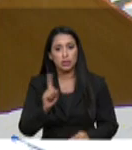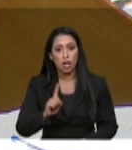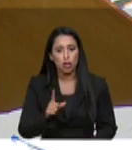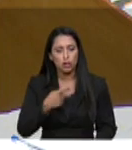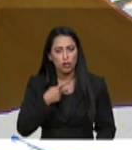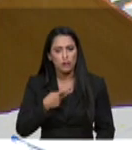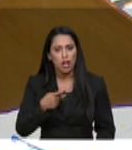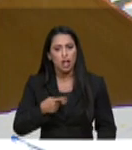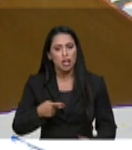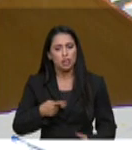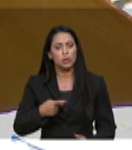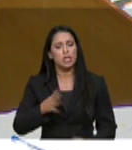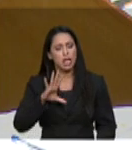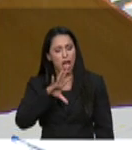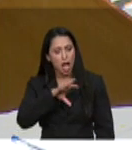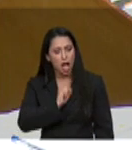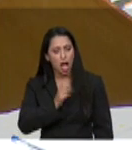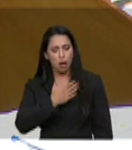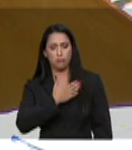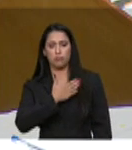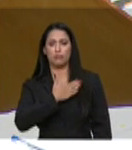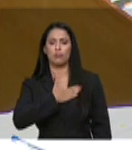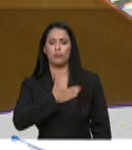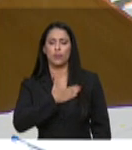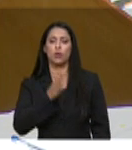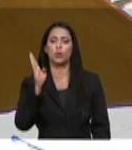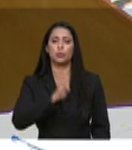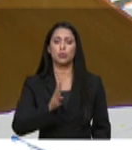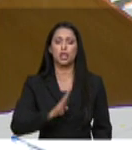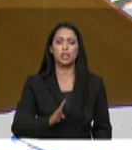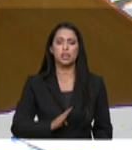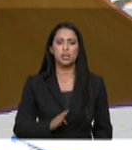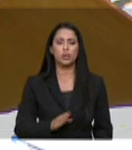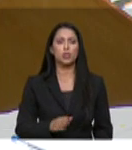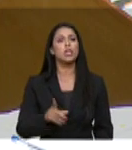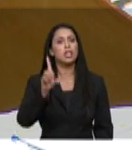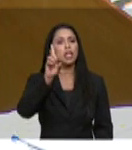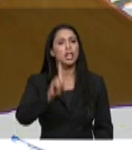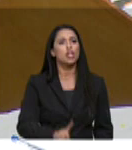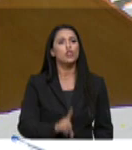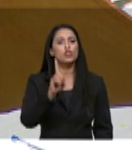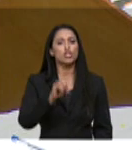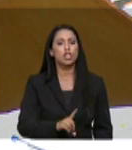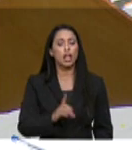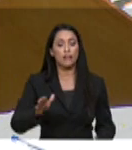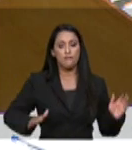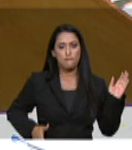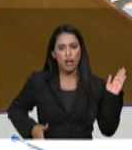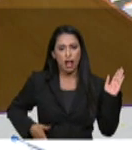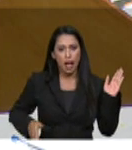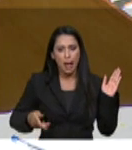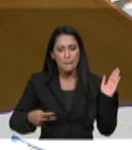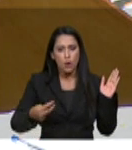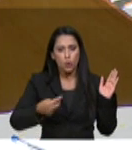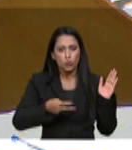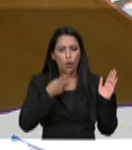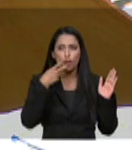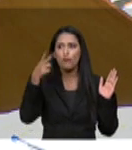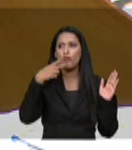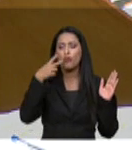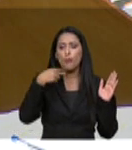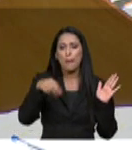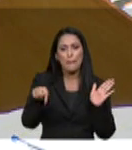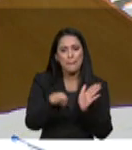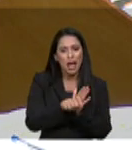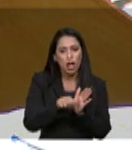de patriota e outras que saem às ruas exigindo o estado Republicano de direito eu não tô falando de vagabundo que quer fumar maconha e